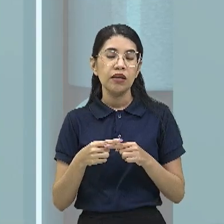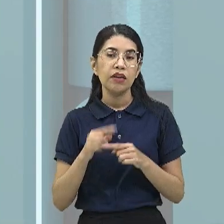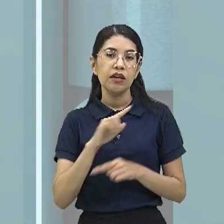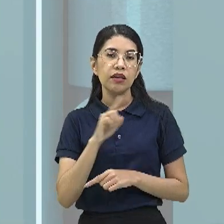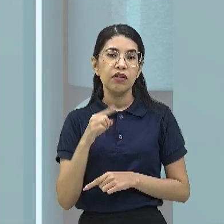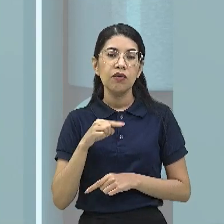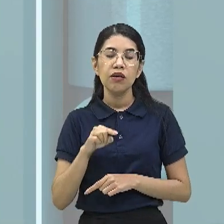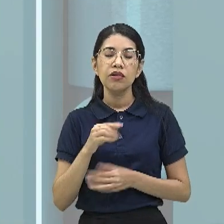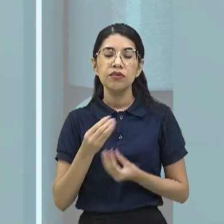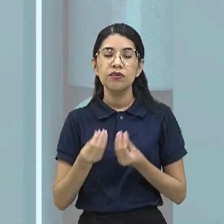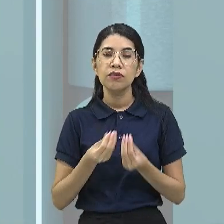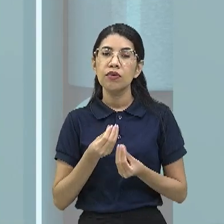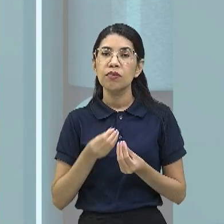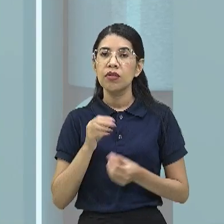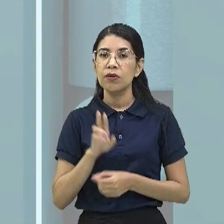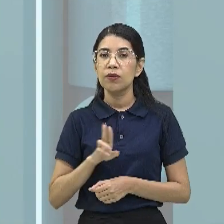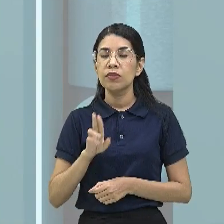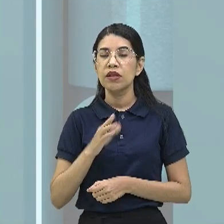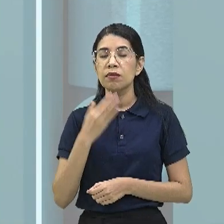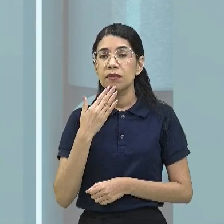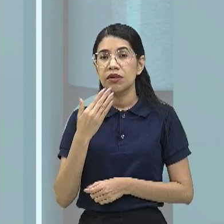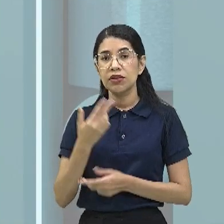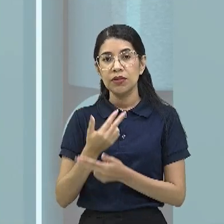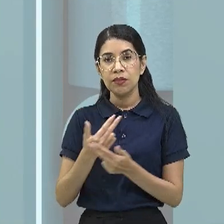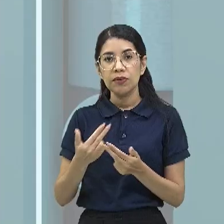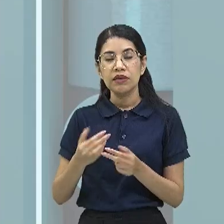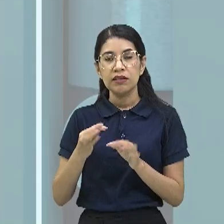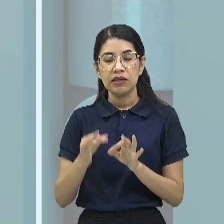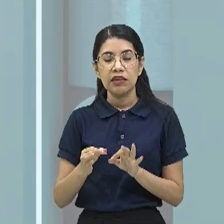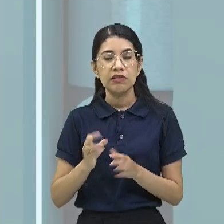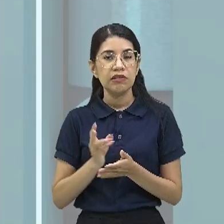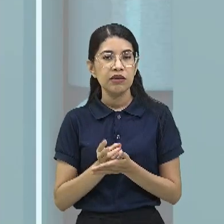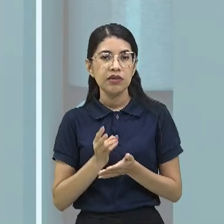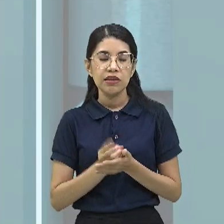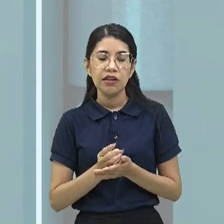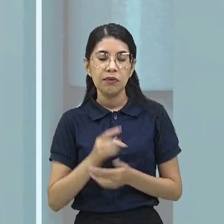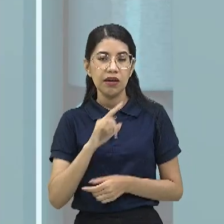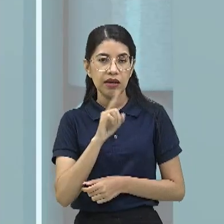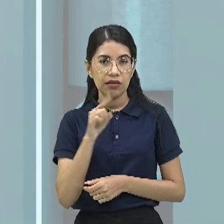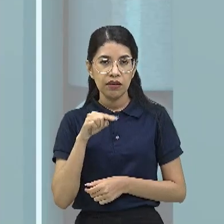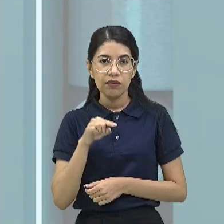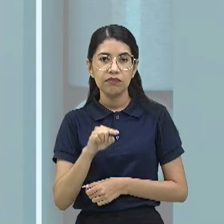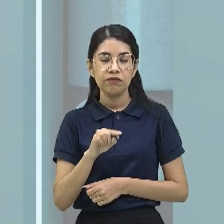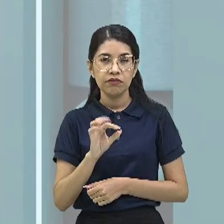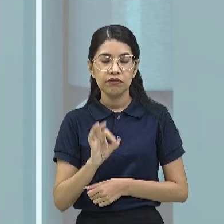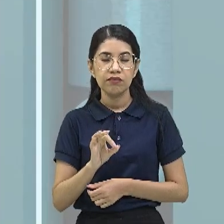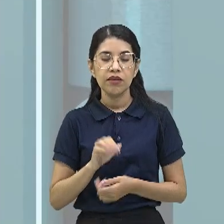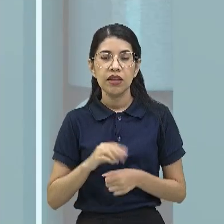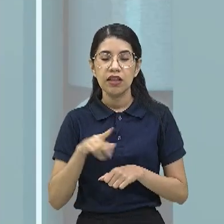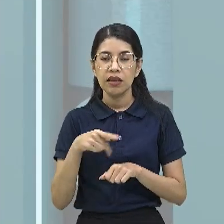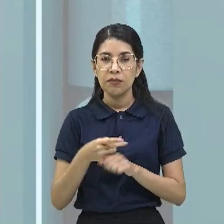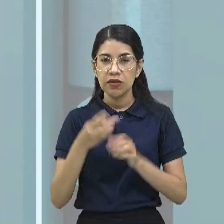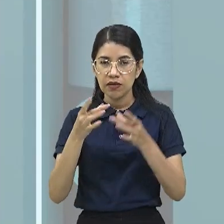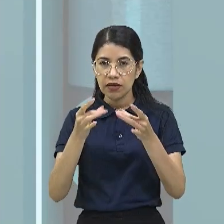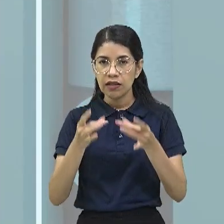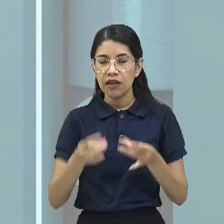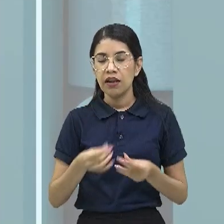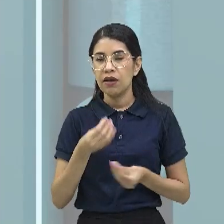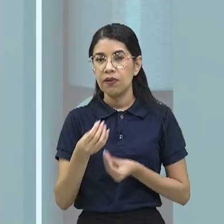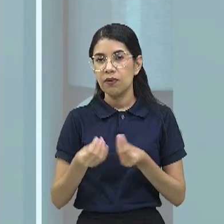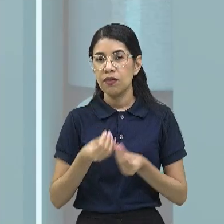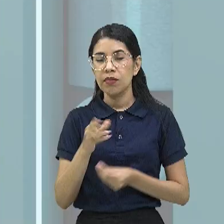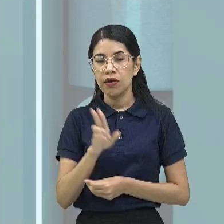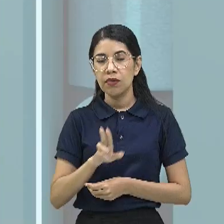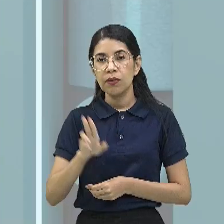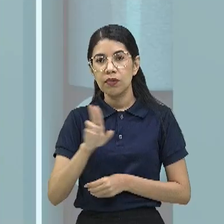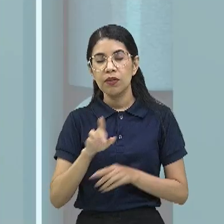interrogativa que eu vou usar para fazer pedidos sempre será na forma interrogativa. Eu vou já comentar para vocês como é que funciona